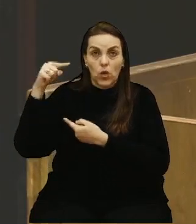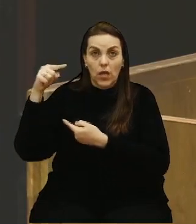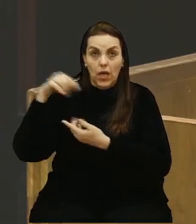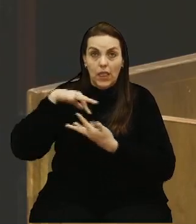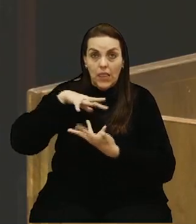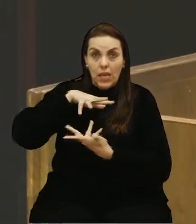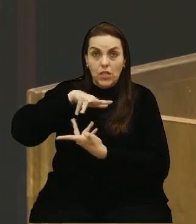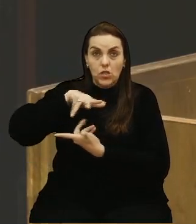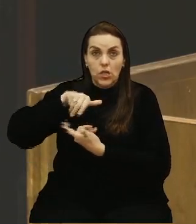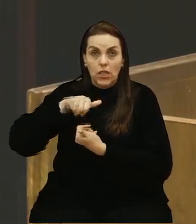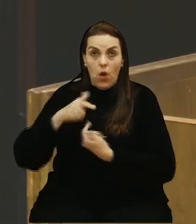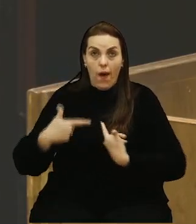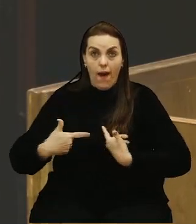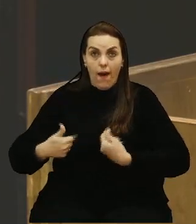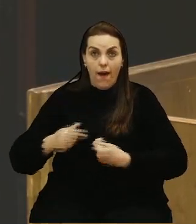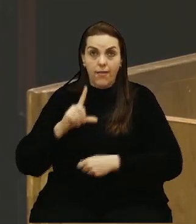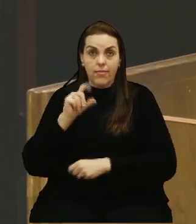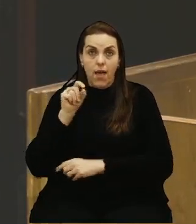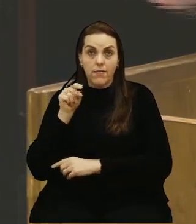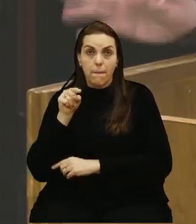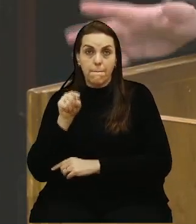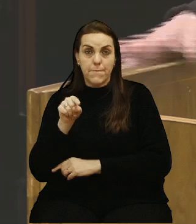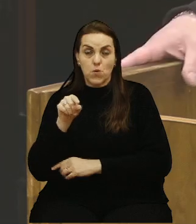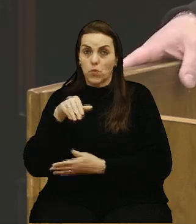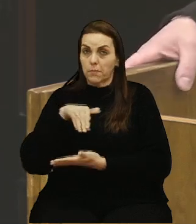custa 10 mil reais no mínimo.